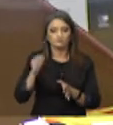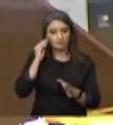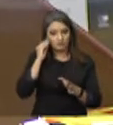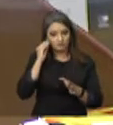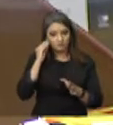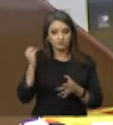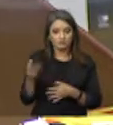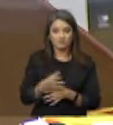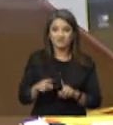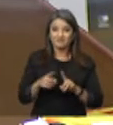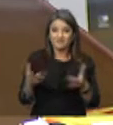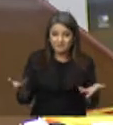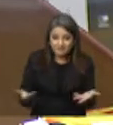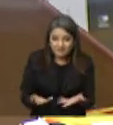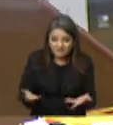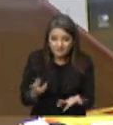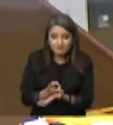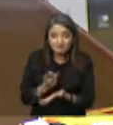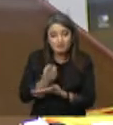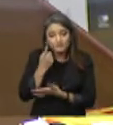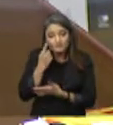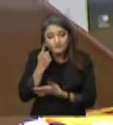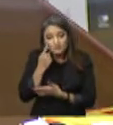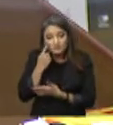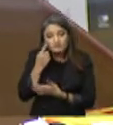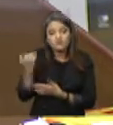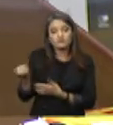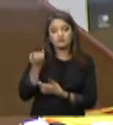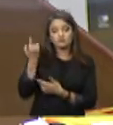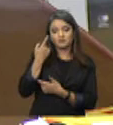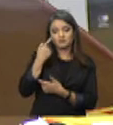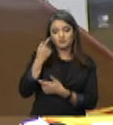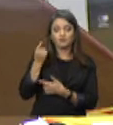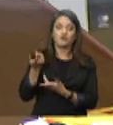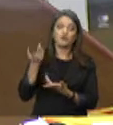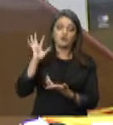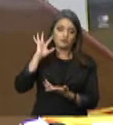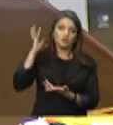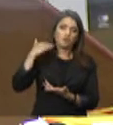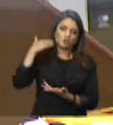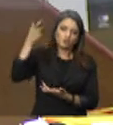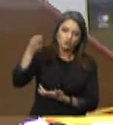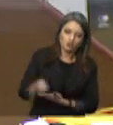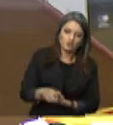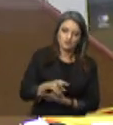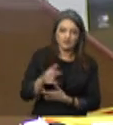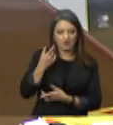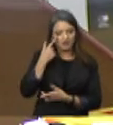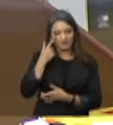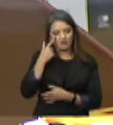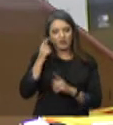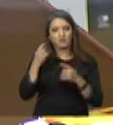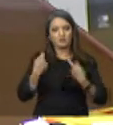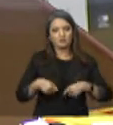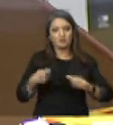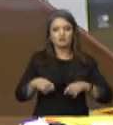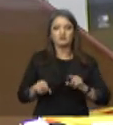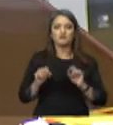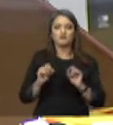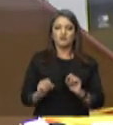toda via nesse caso específico é inegável reconhecer o dever do intérprete de levar em consideração a inequívoca manifestação